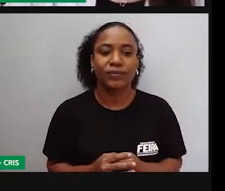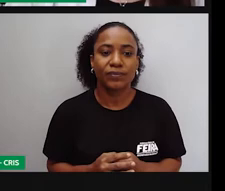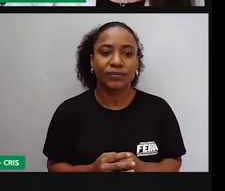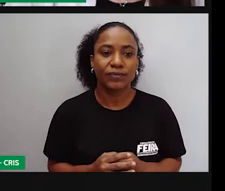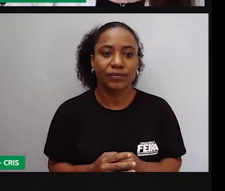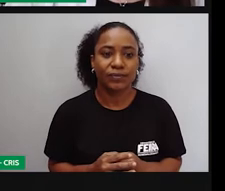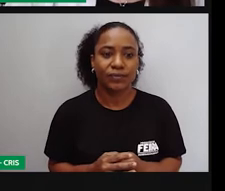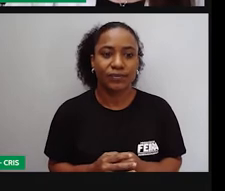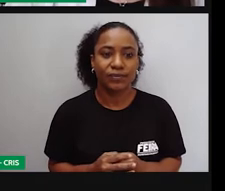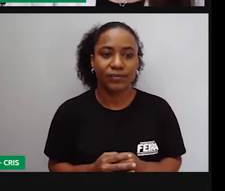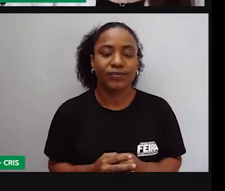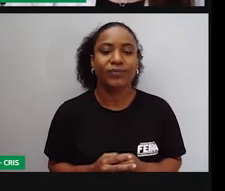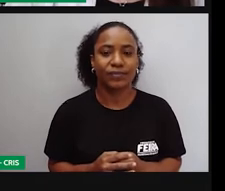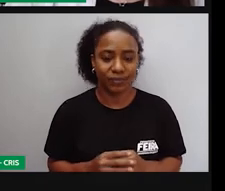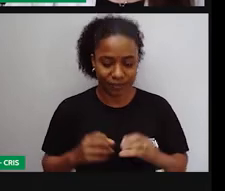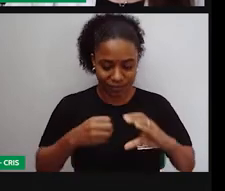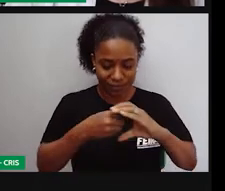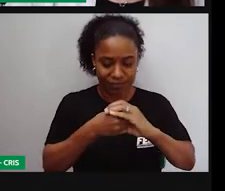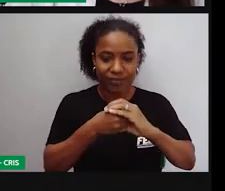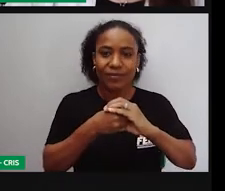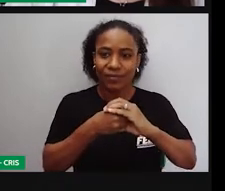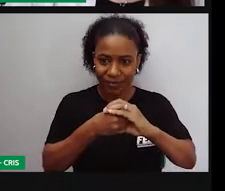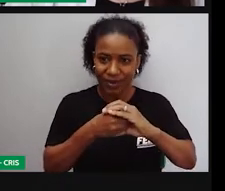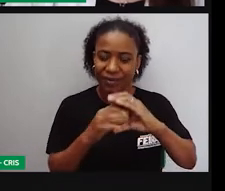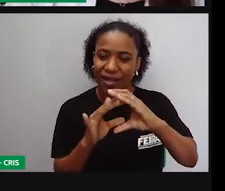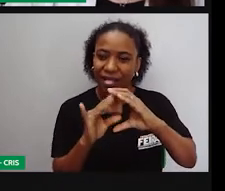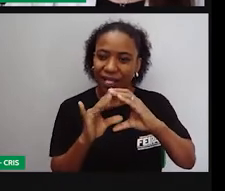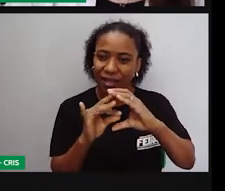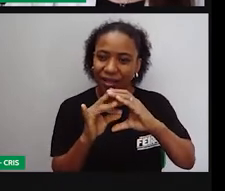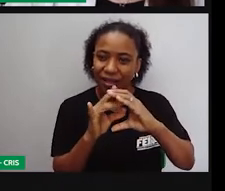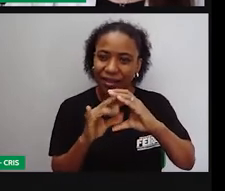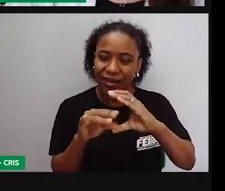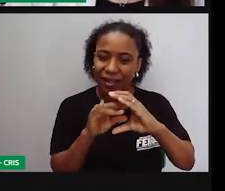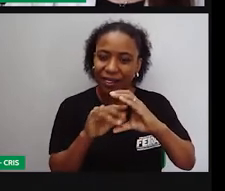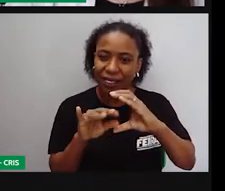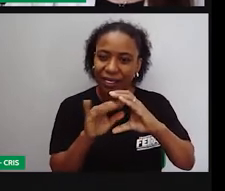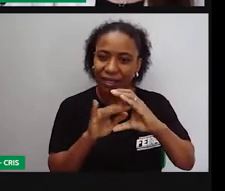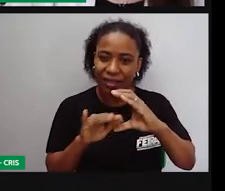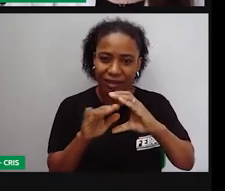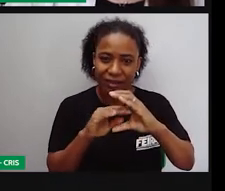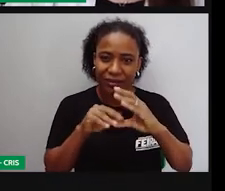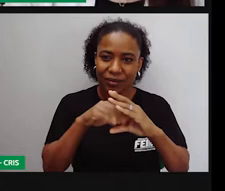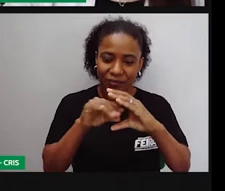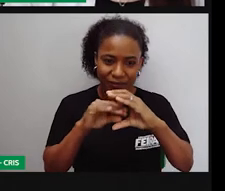tá vendo a substância gelatinosa, é o citoplasma.